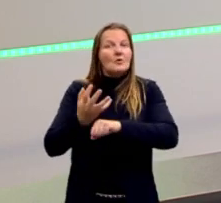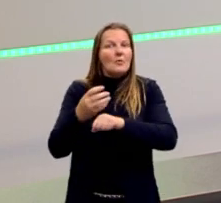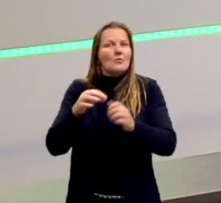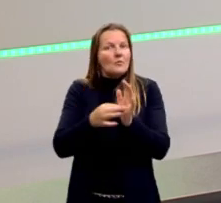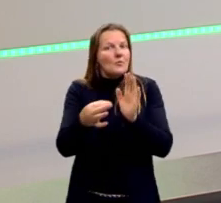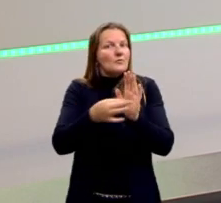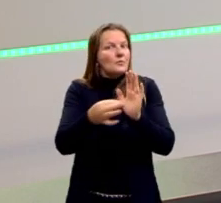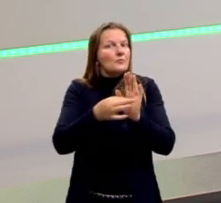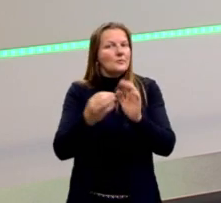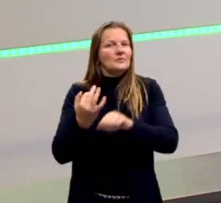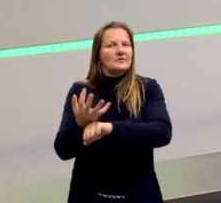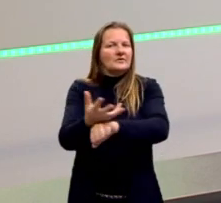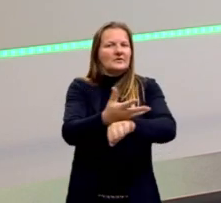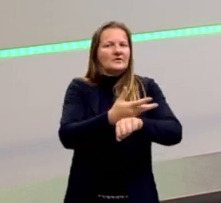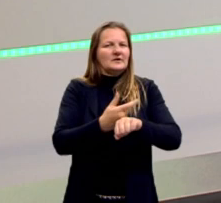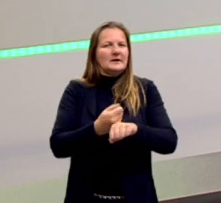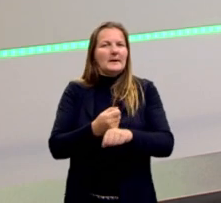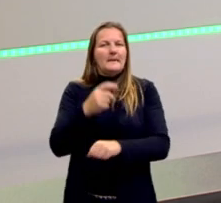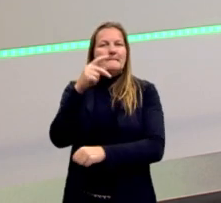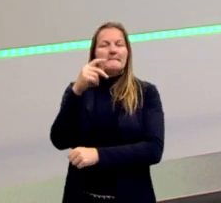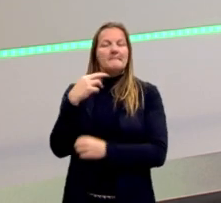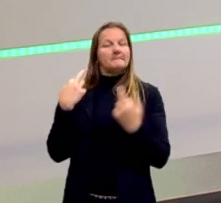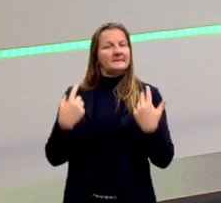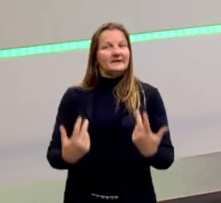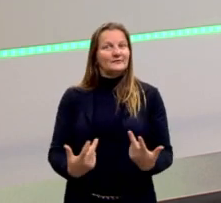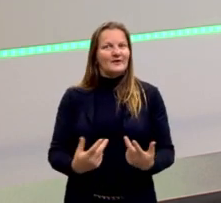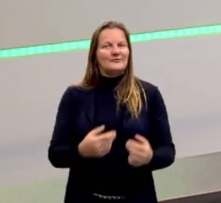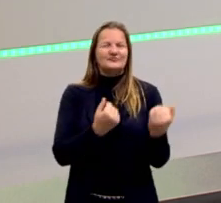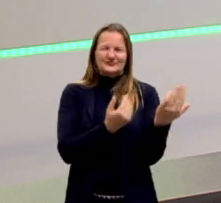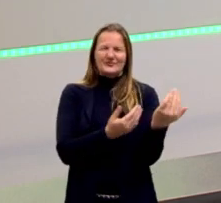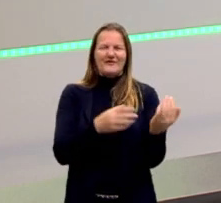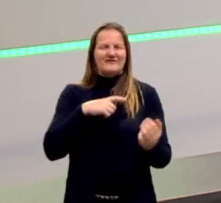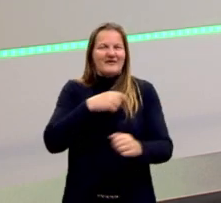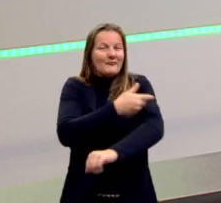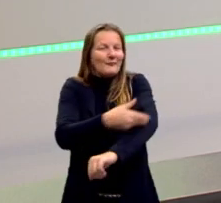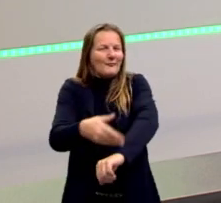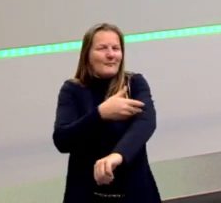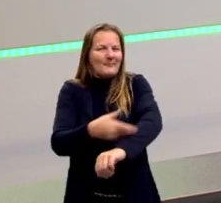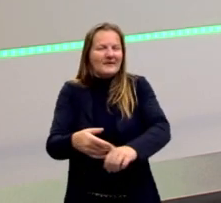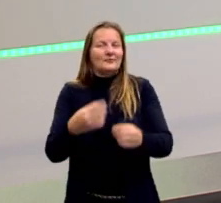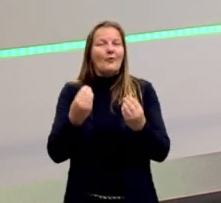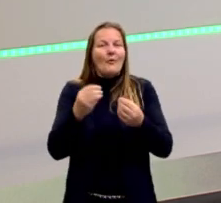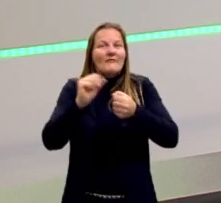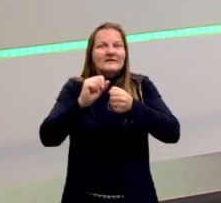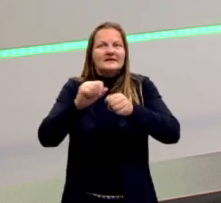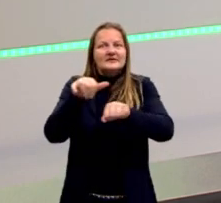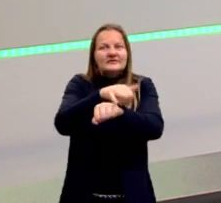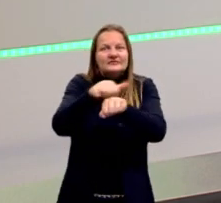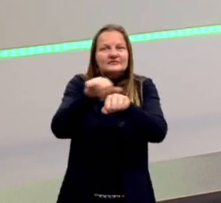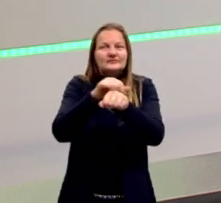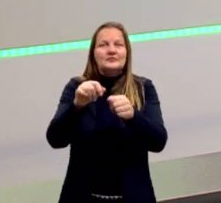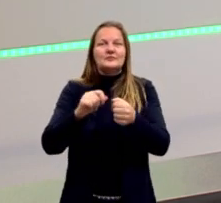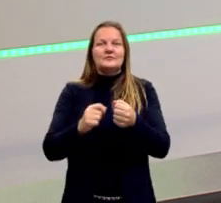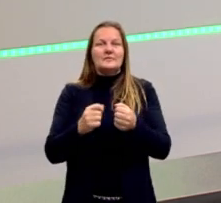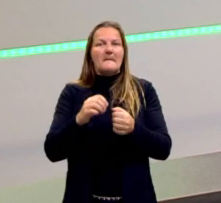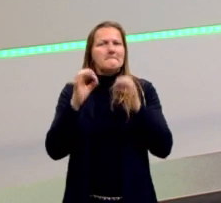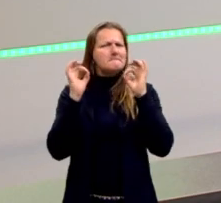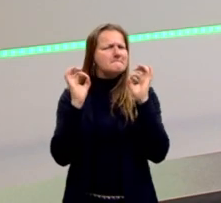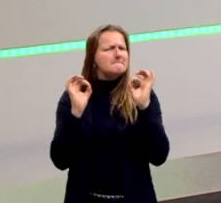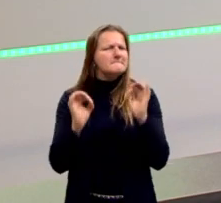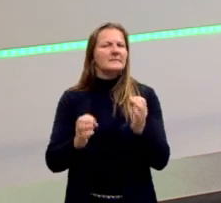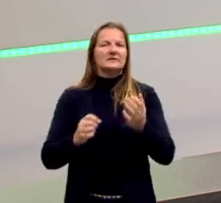vocês fazem isso só que vocês fazem isso de maneira natural agora a gente vai estudar um pouquinho como fazer isso de uma maneira bem